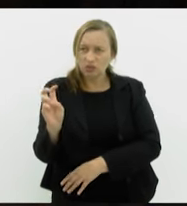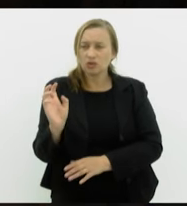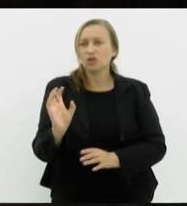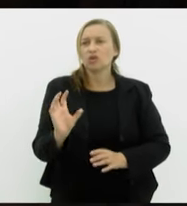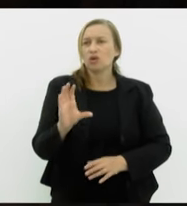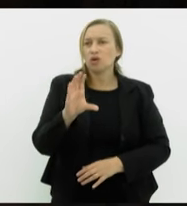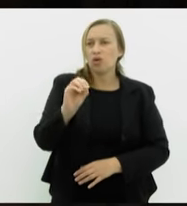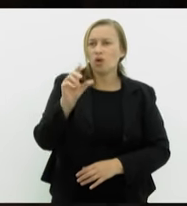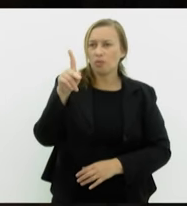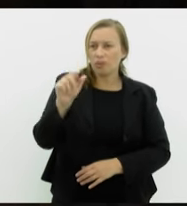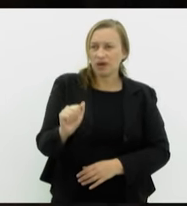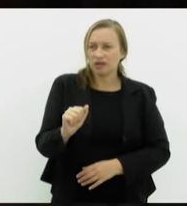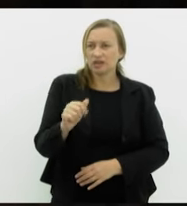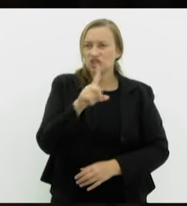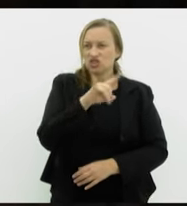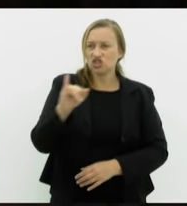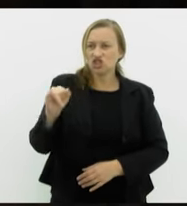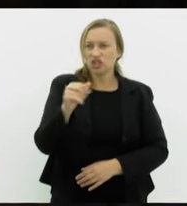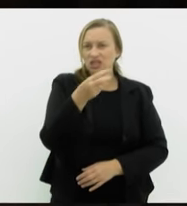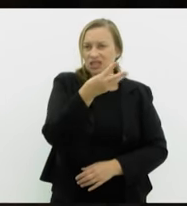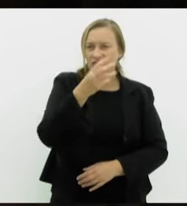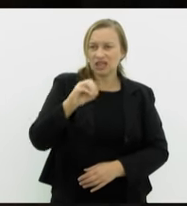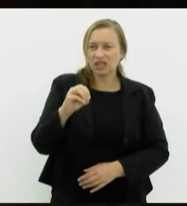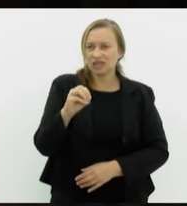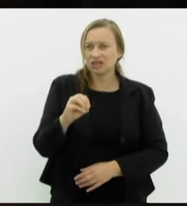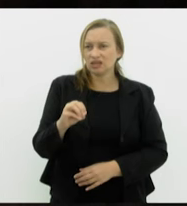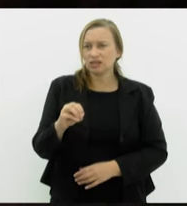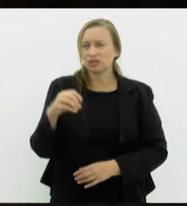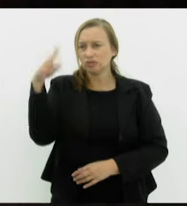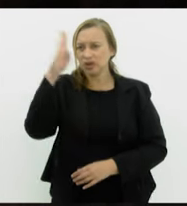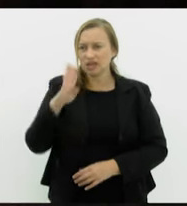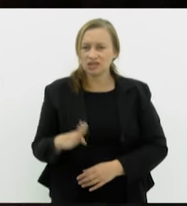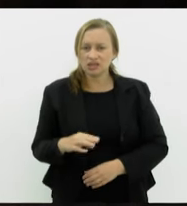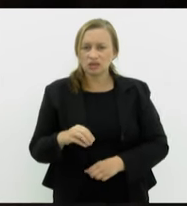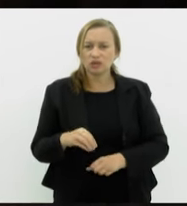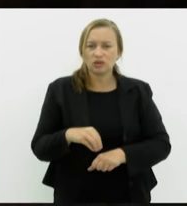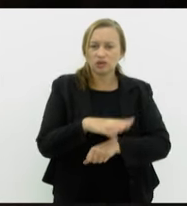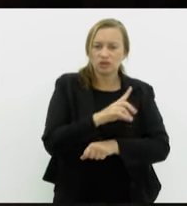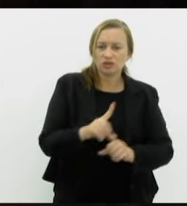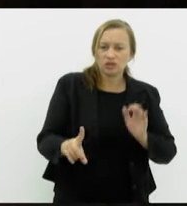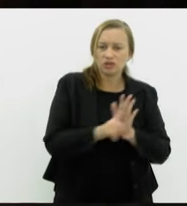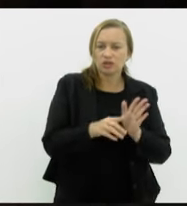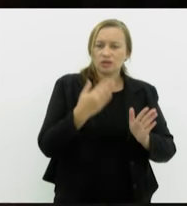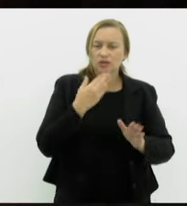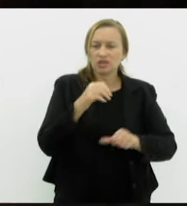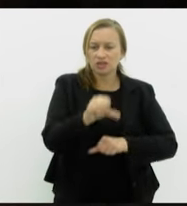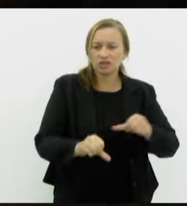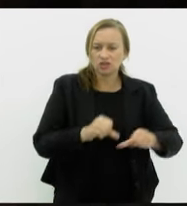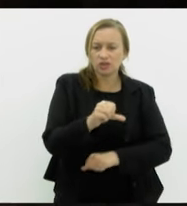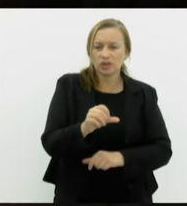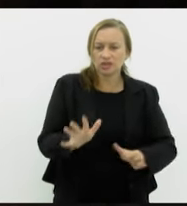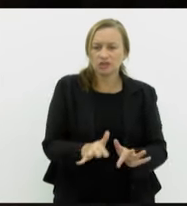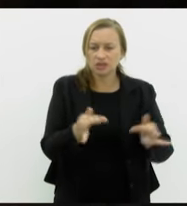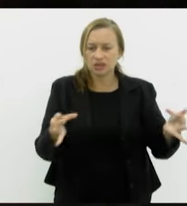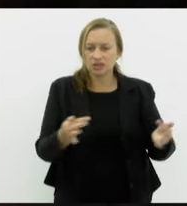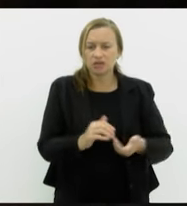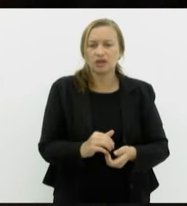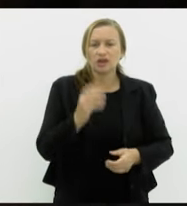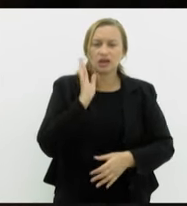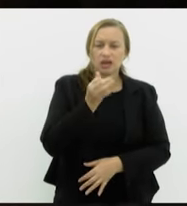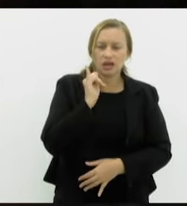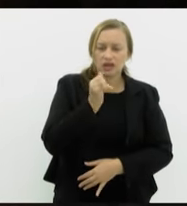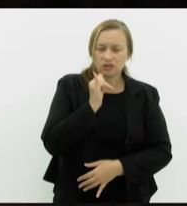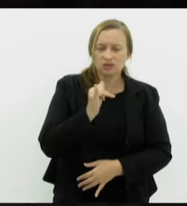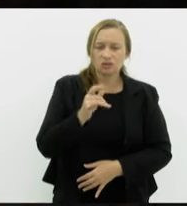Brasil. Parecer da Comissão de Indicação Legislativa pela transformação em indicação simples. Relator,